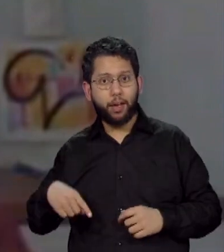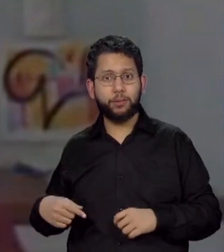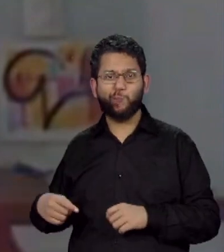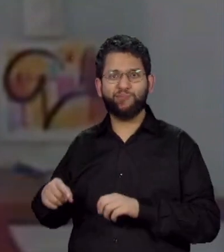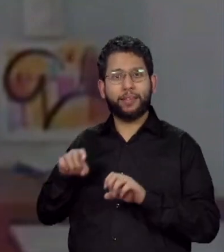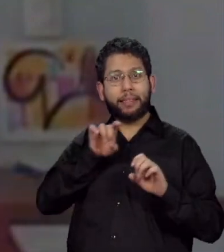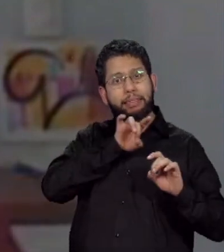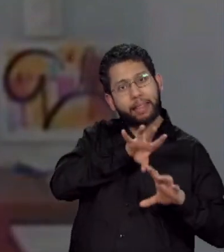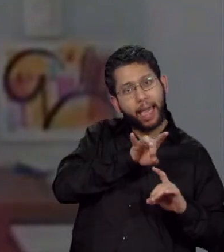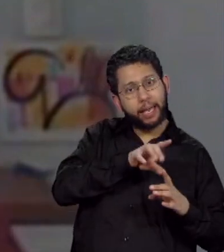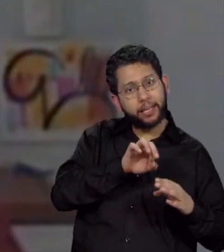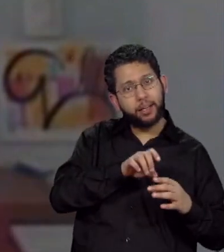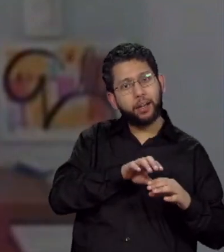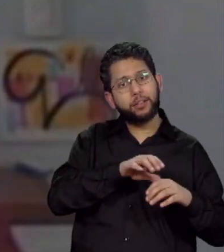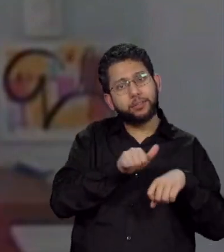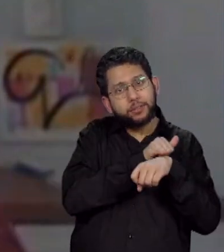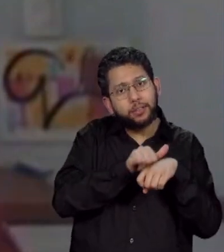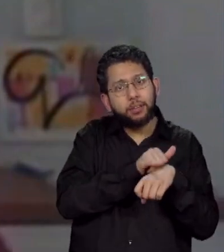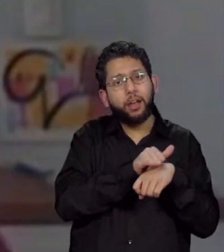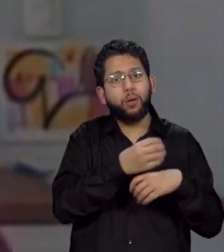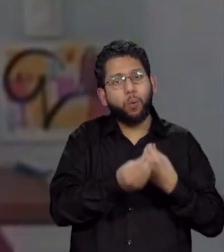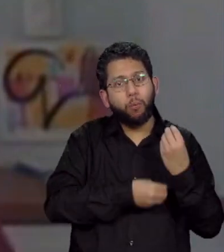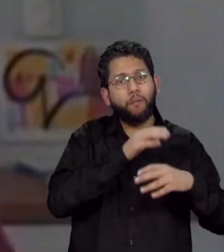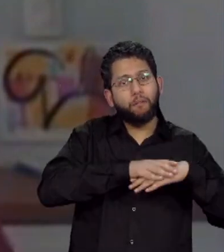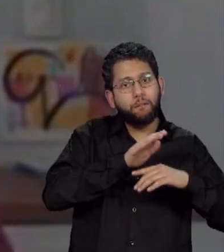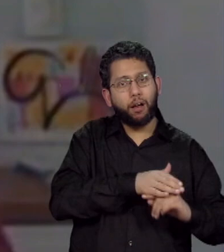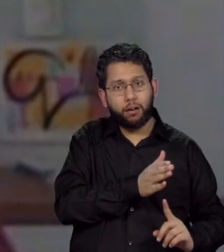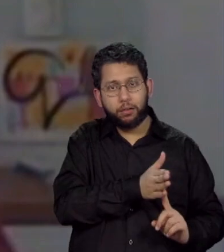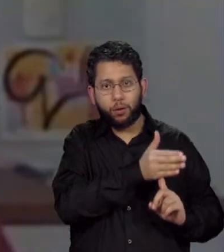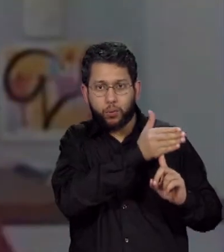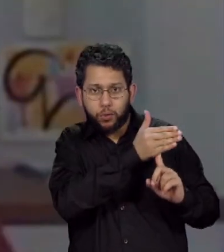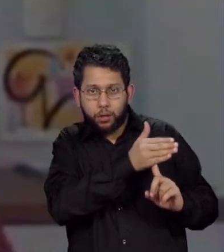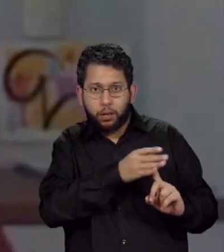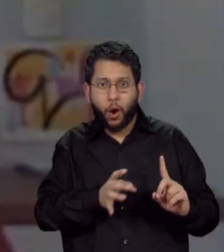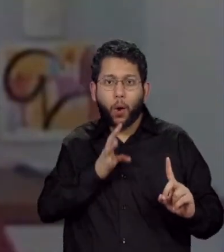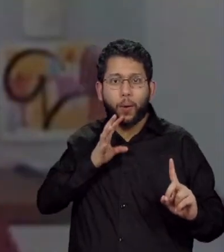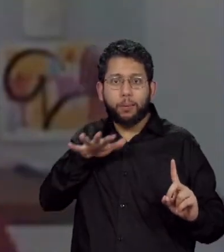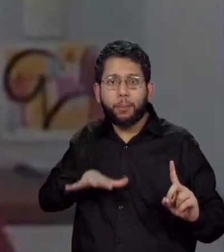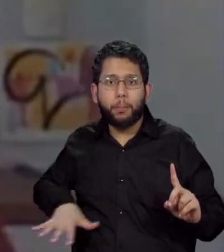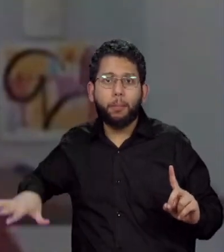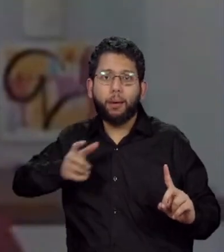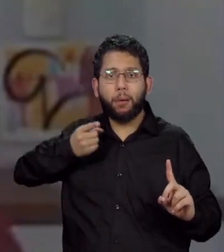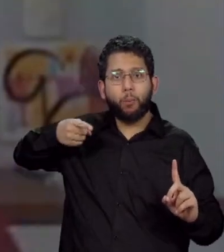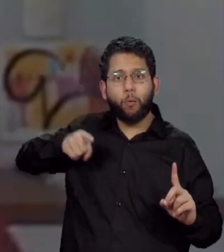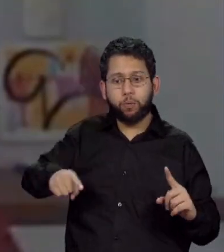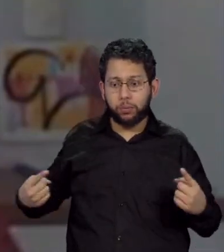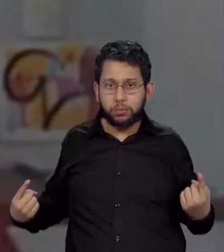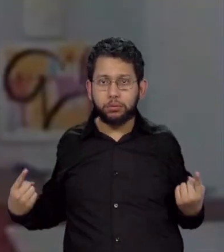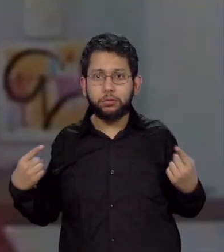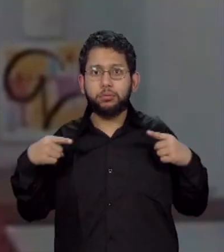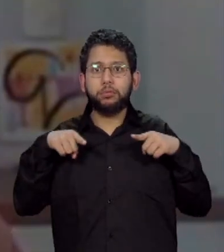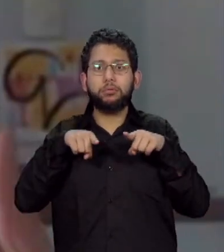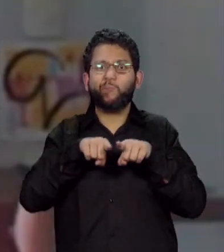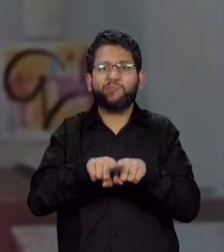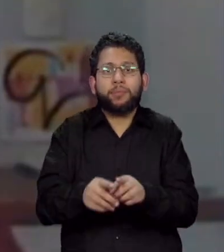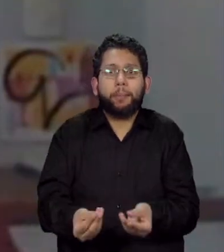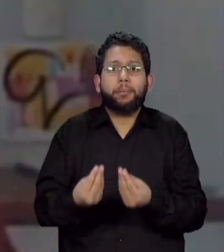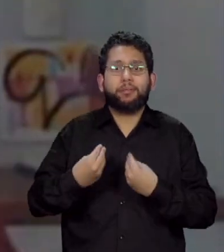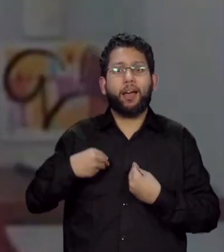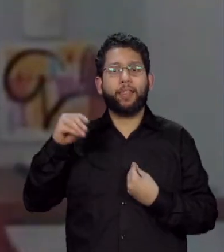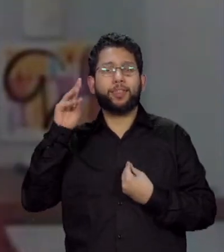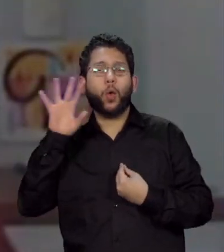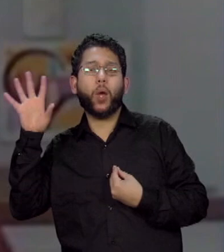A técnica e esse embasamento e esses referenciais mais teóricos